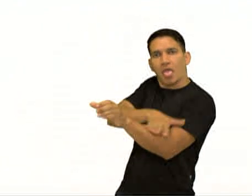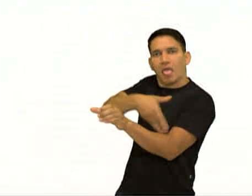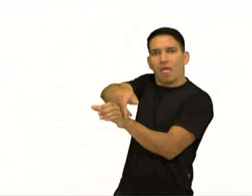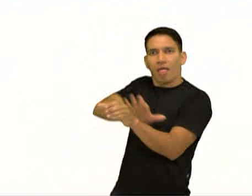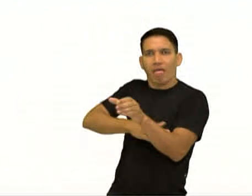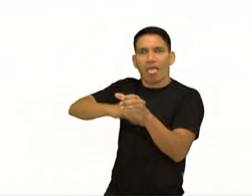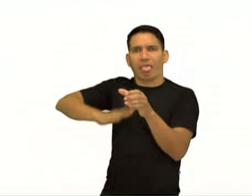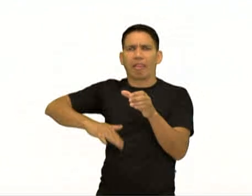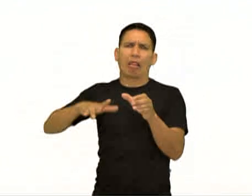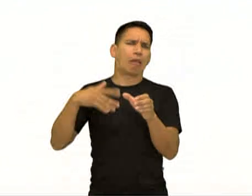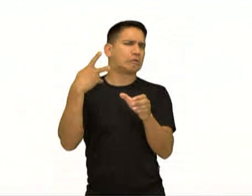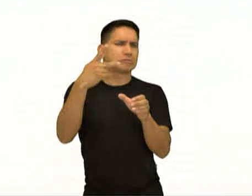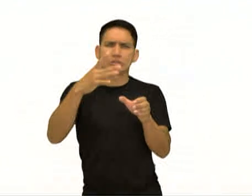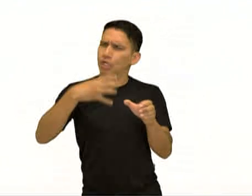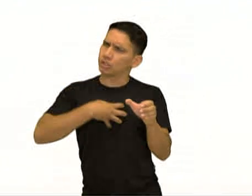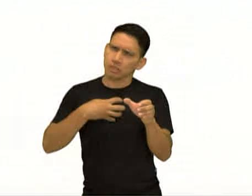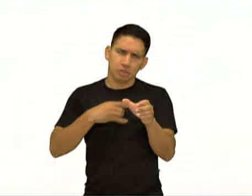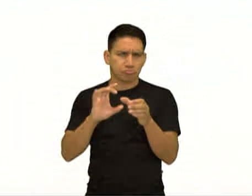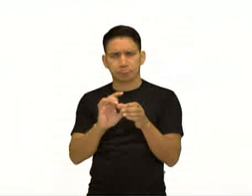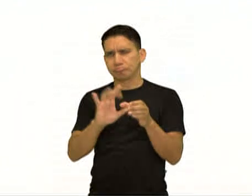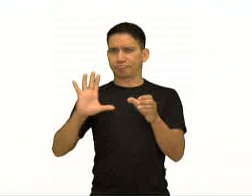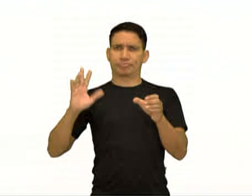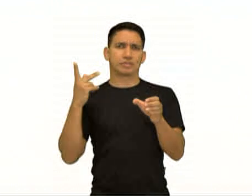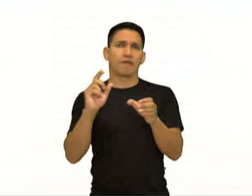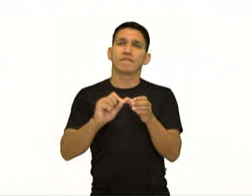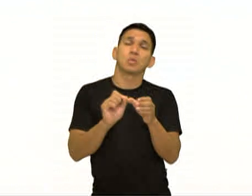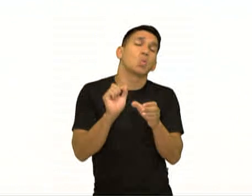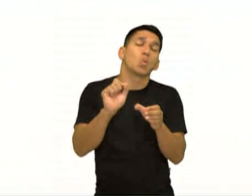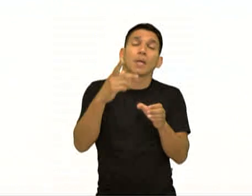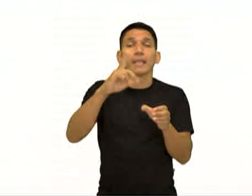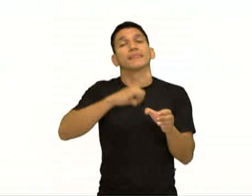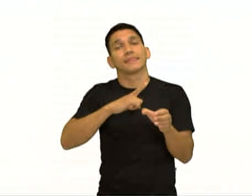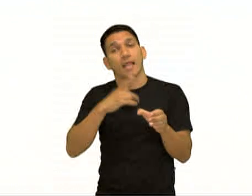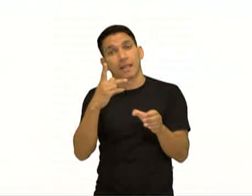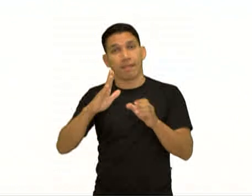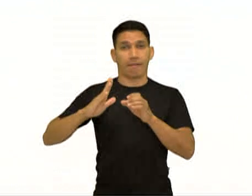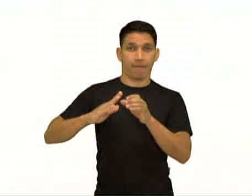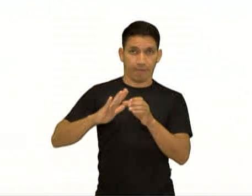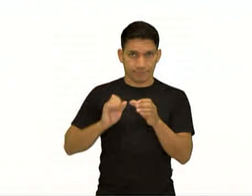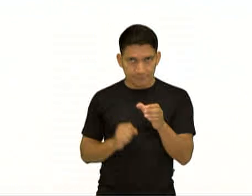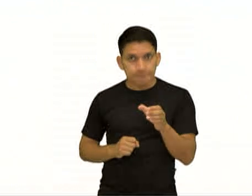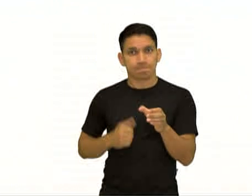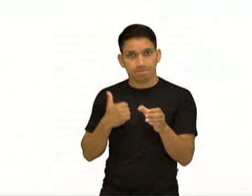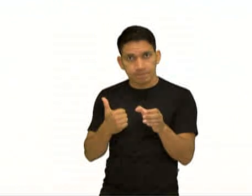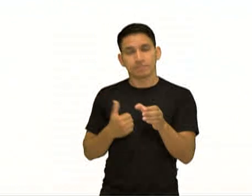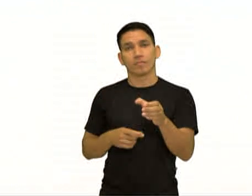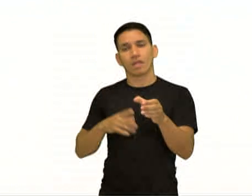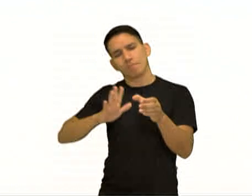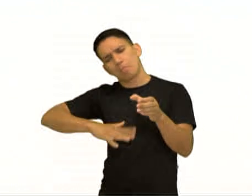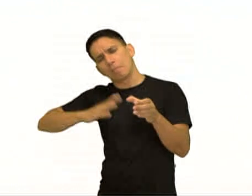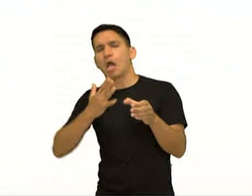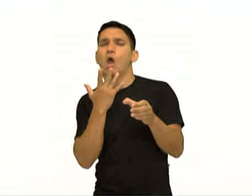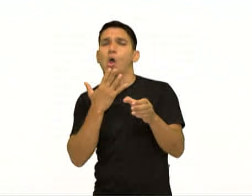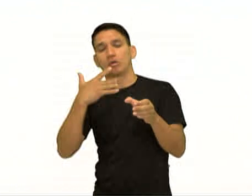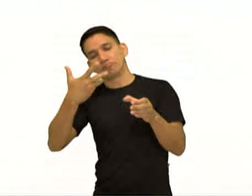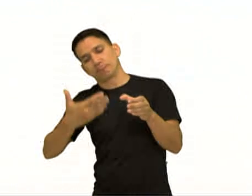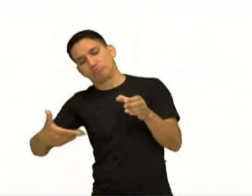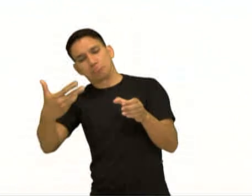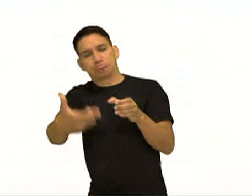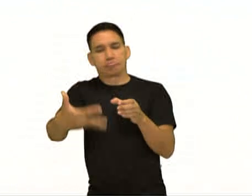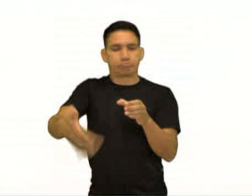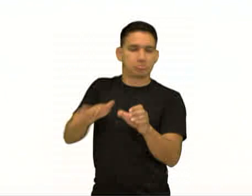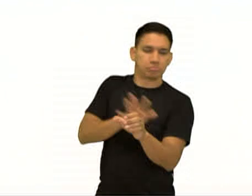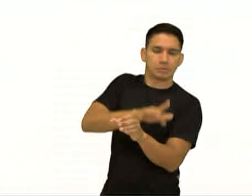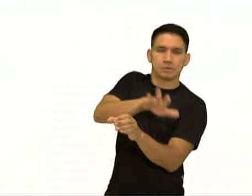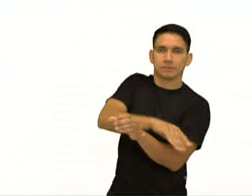tinta, lápis de cor, canetinha, tinta guache, os materiais que você tiver à sua disposição para colorir este